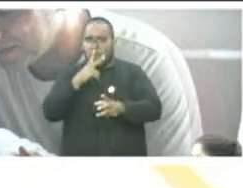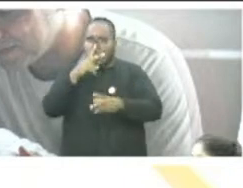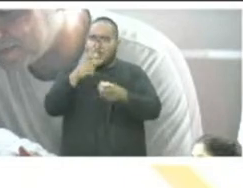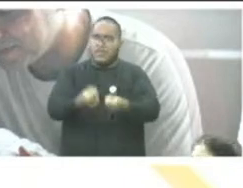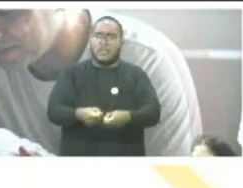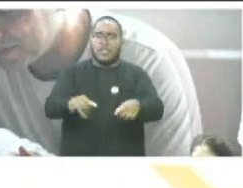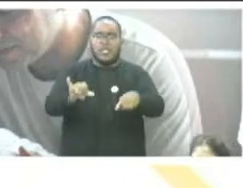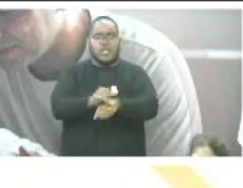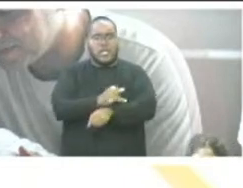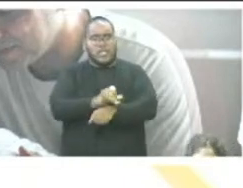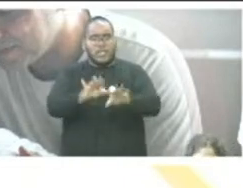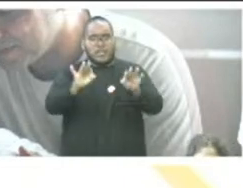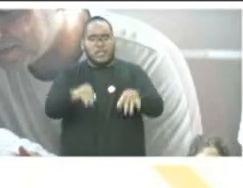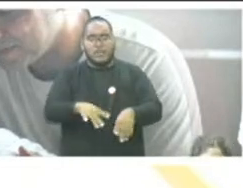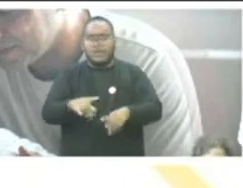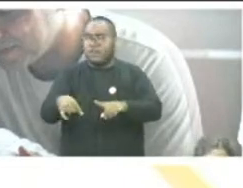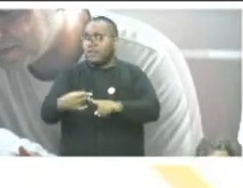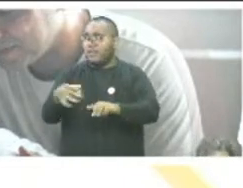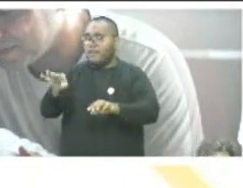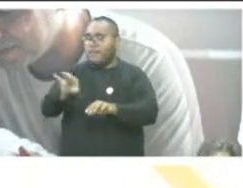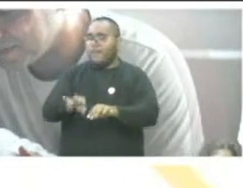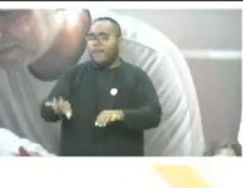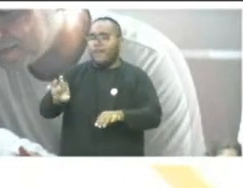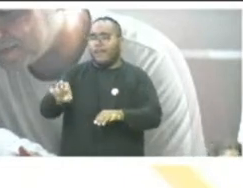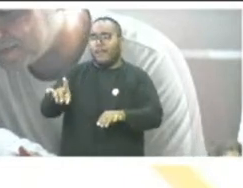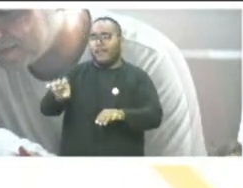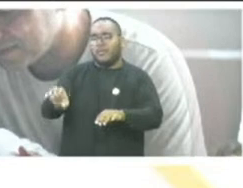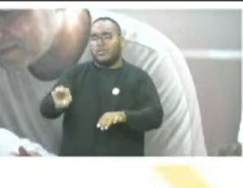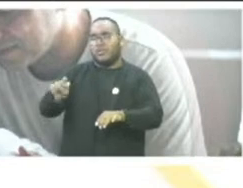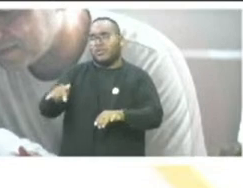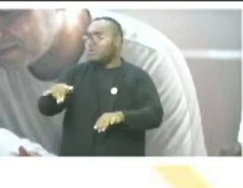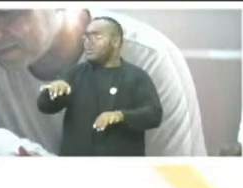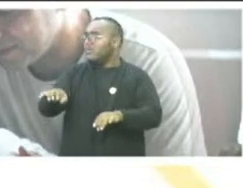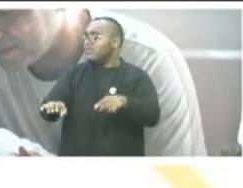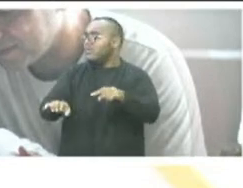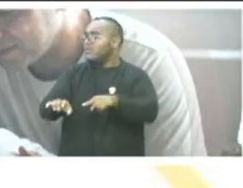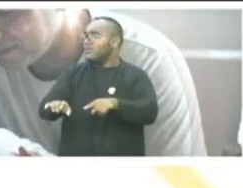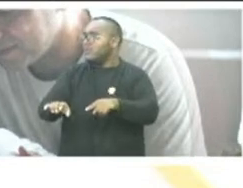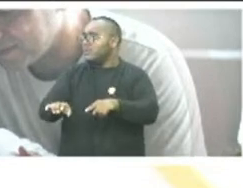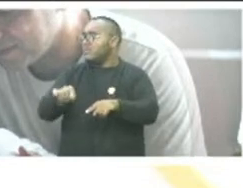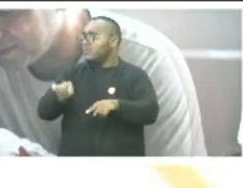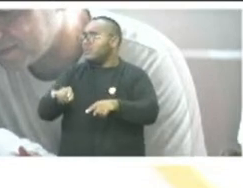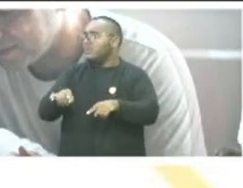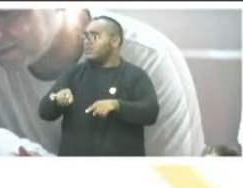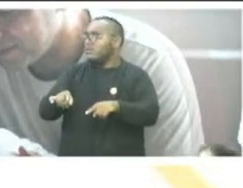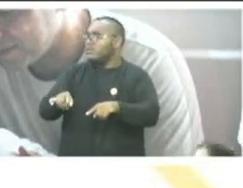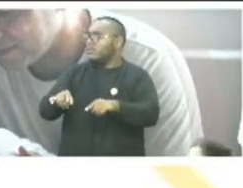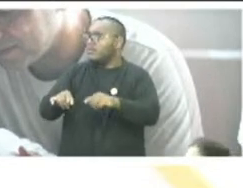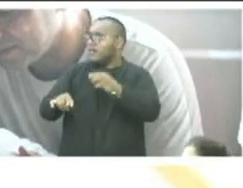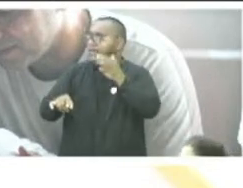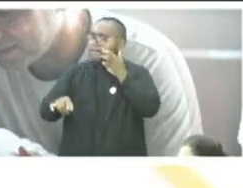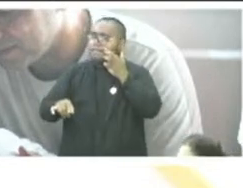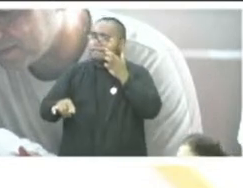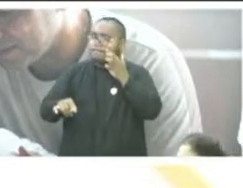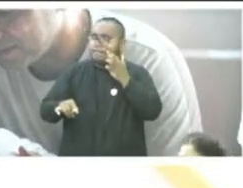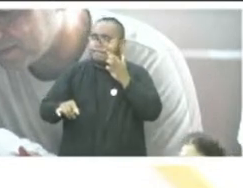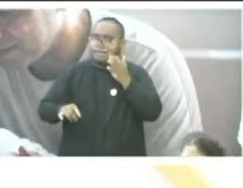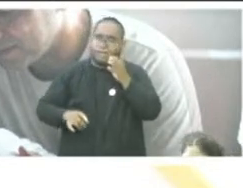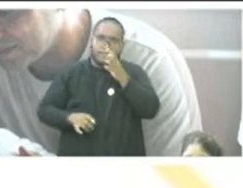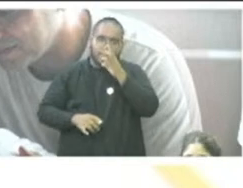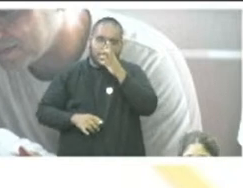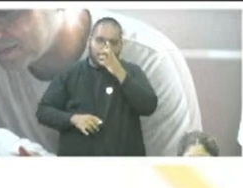E dentro da Rede Aline, a gente está promovendo as qualificações das maternidades. A gente